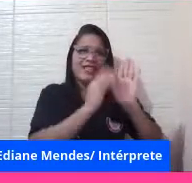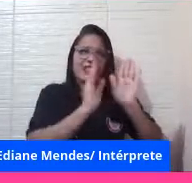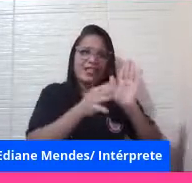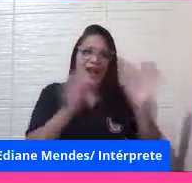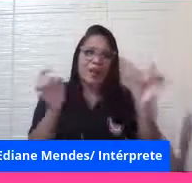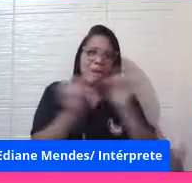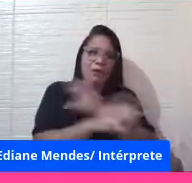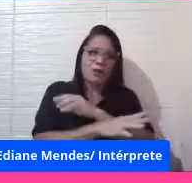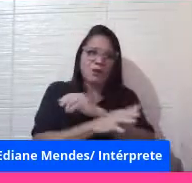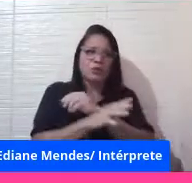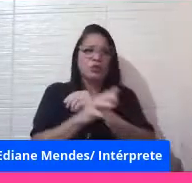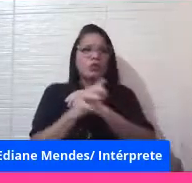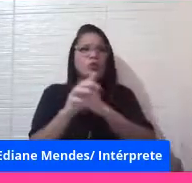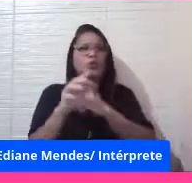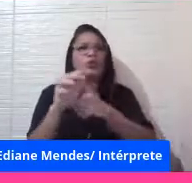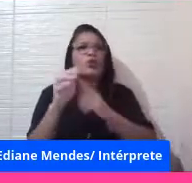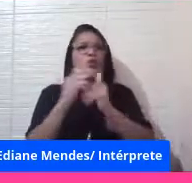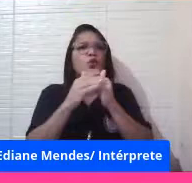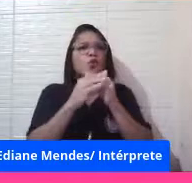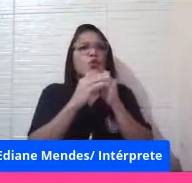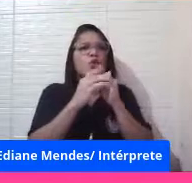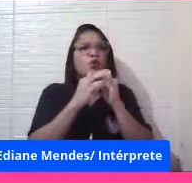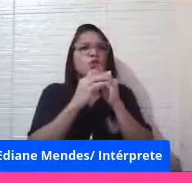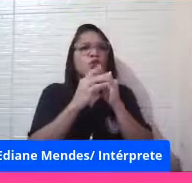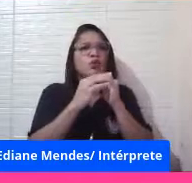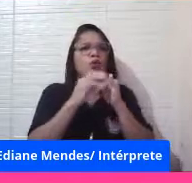saber a que ponto a gente vai estar.